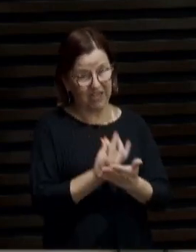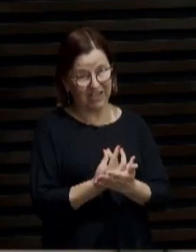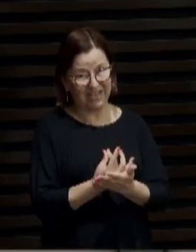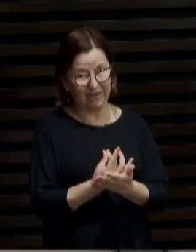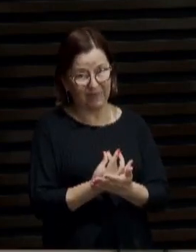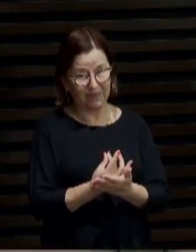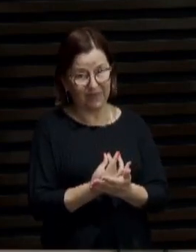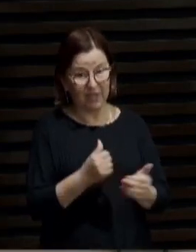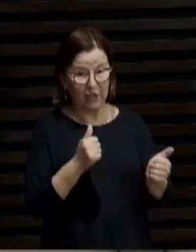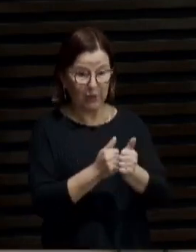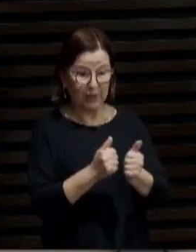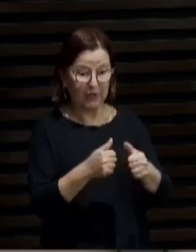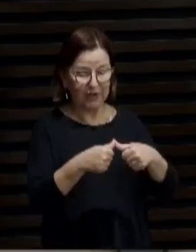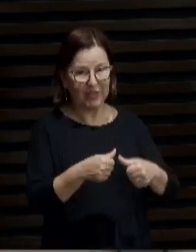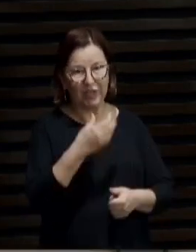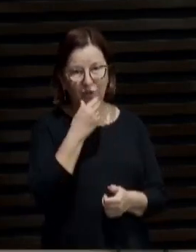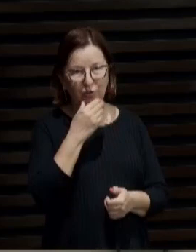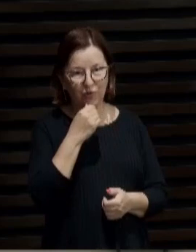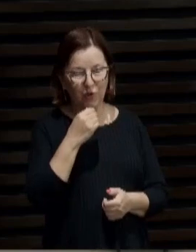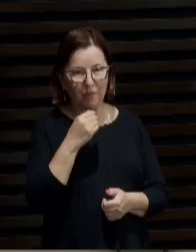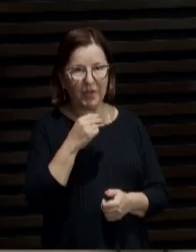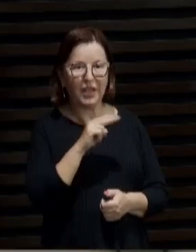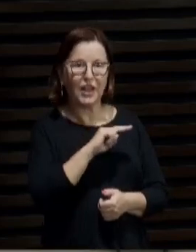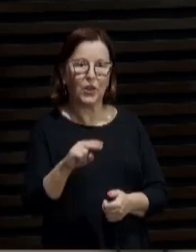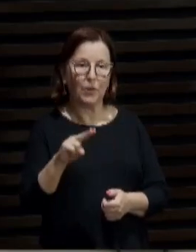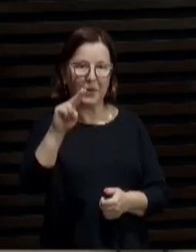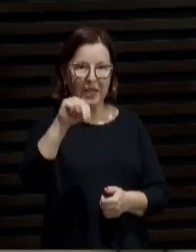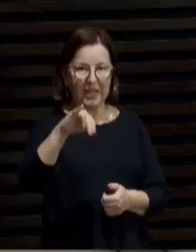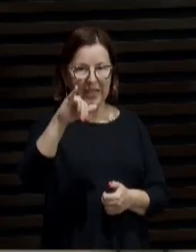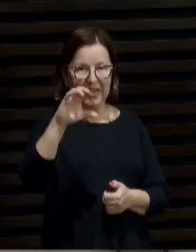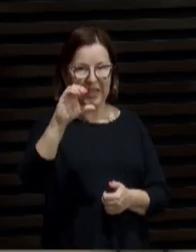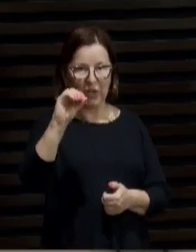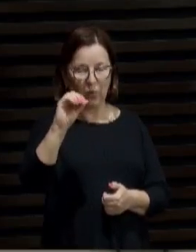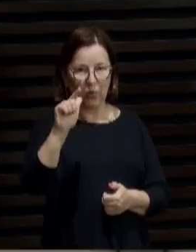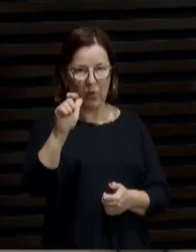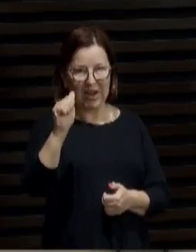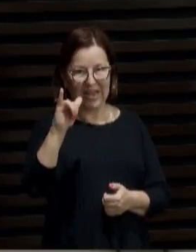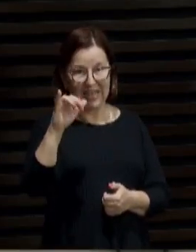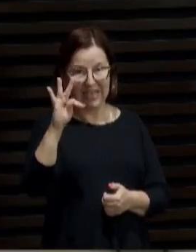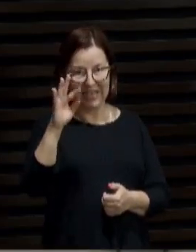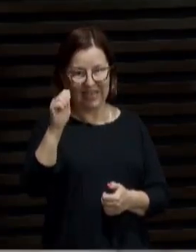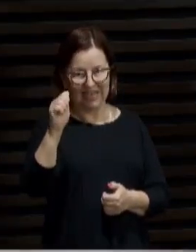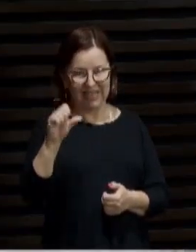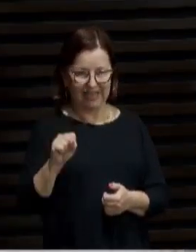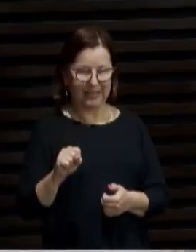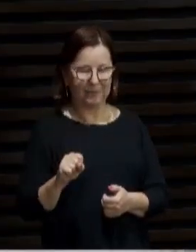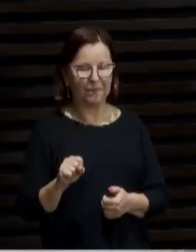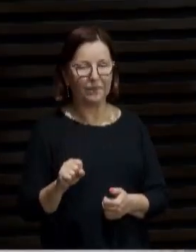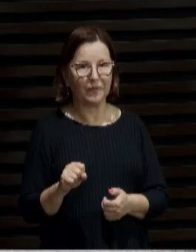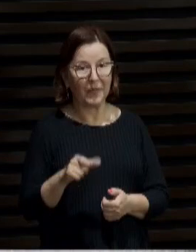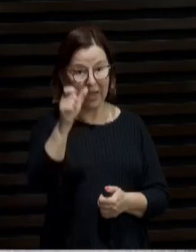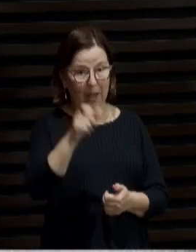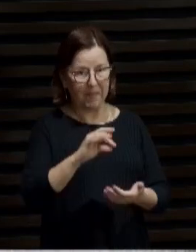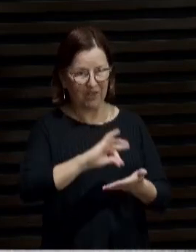de nicolaítas. Só que eu quero, assim, irmãos, quero que a gente entenda o seguinte: via de regra, o herege, ele não sabe